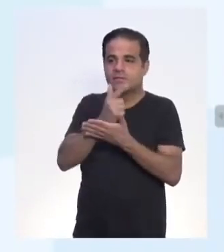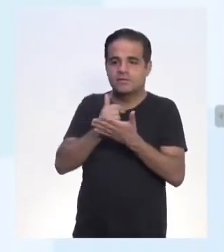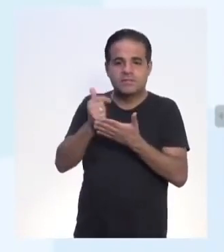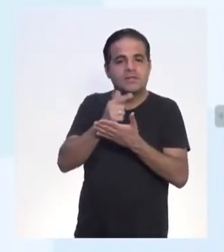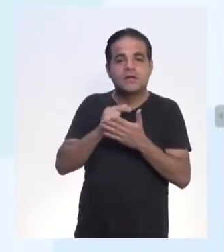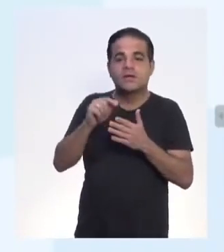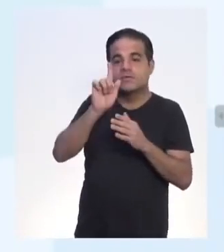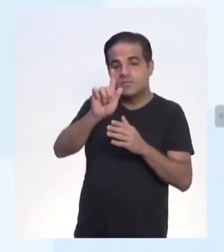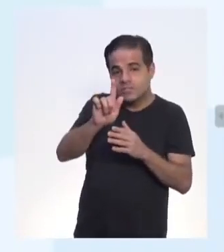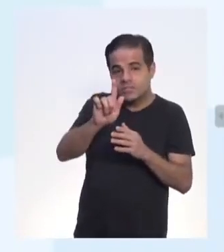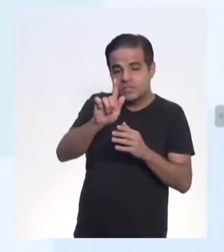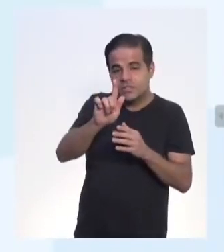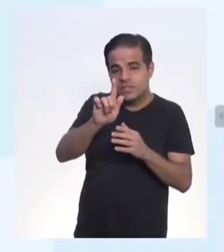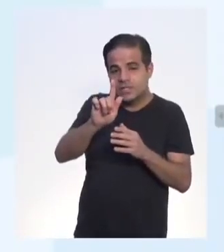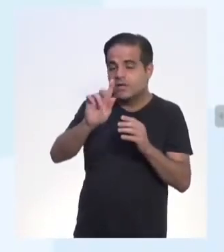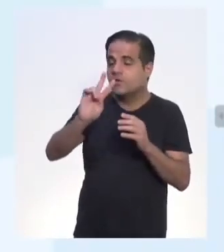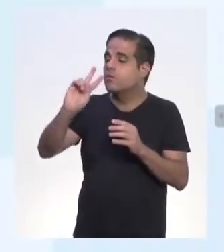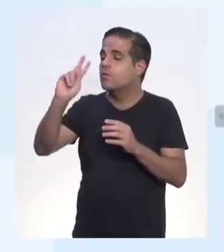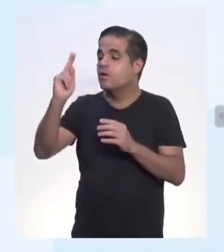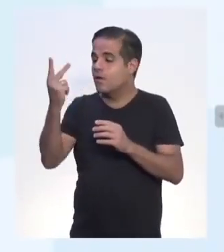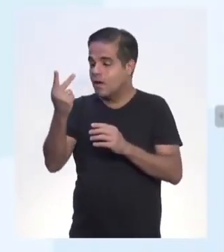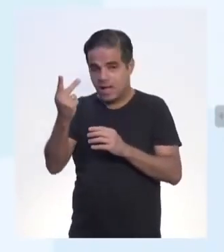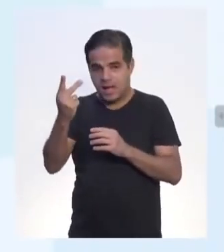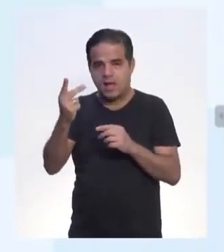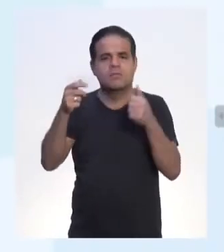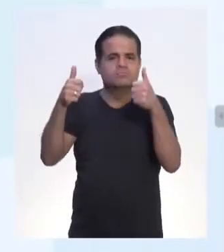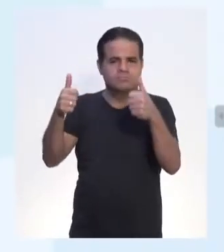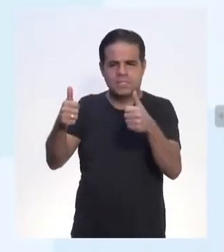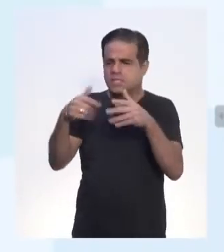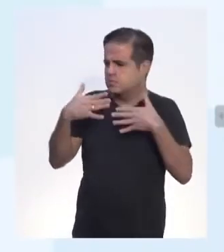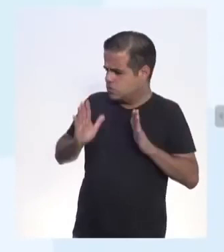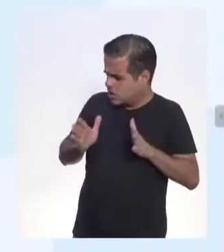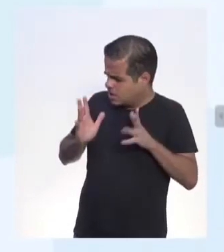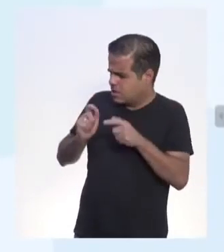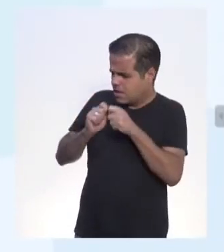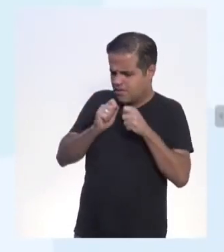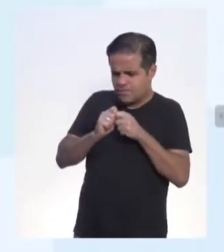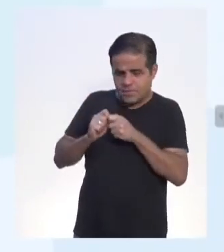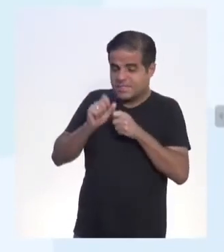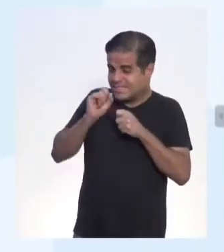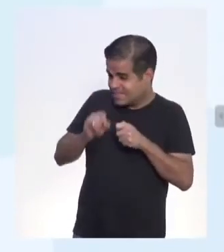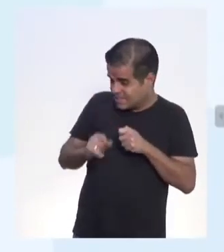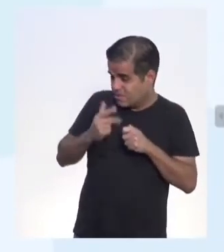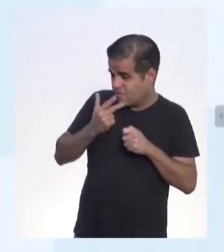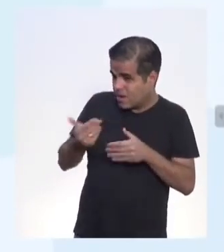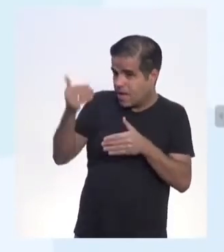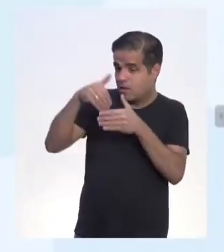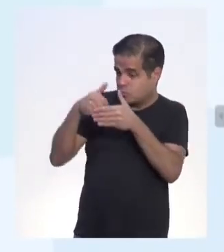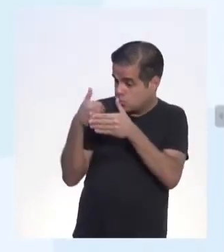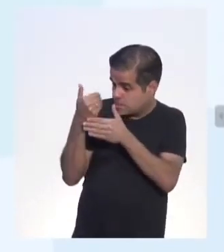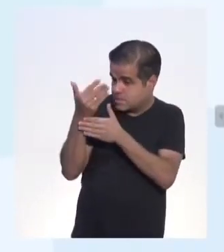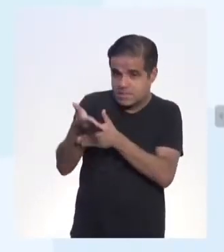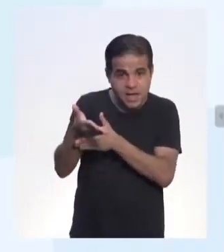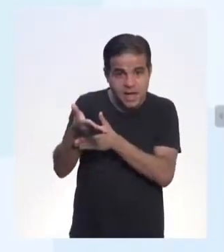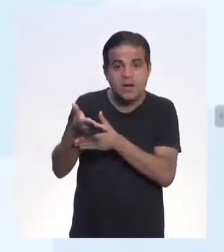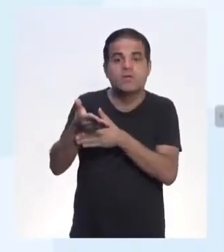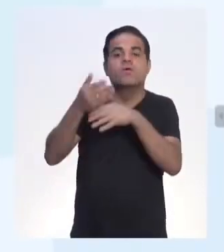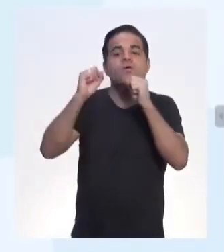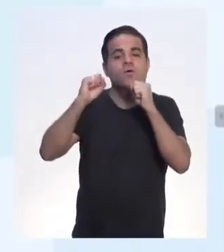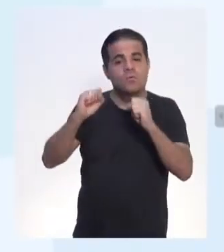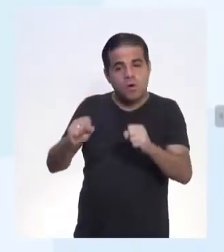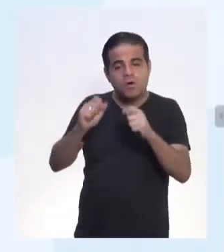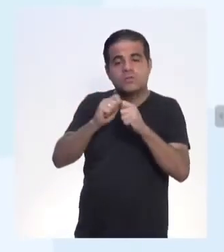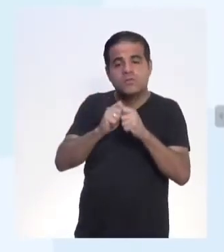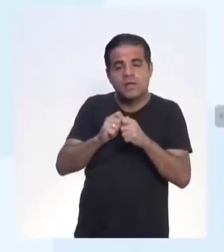G e para o H. Beleza, eu fiz isso. Se eu falei do externo, eu também posso falar